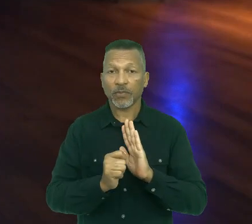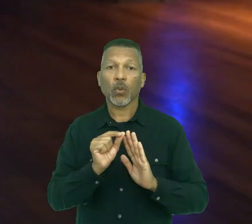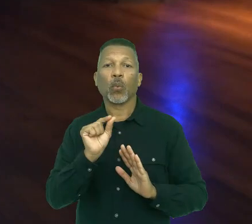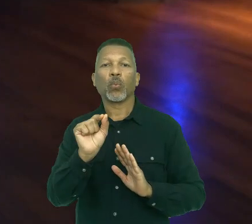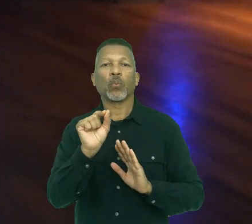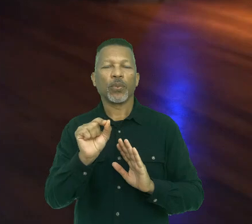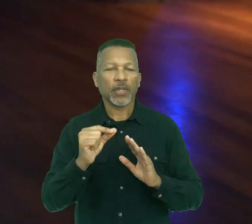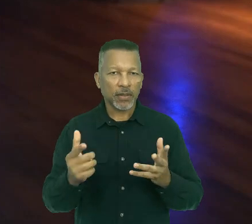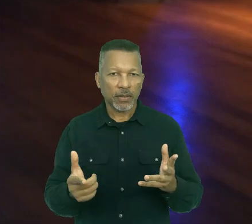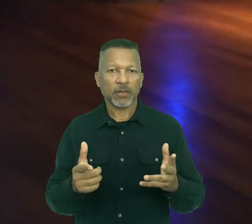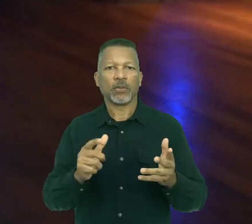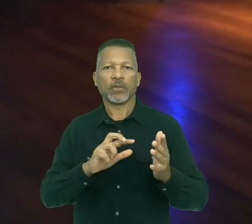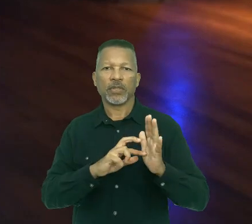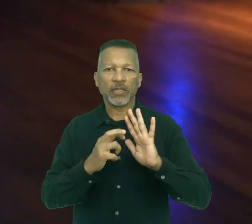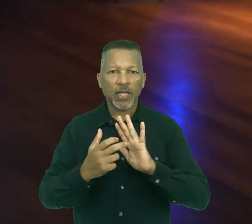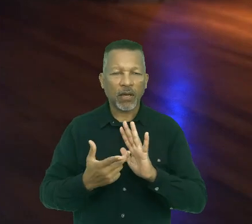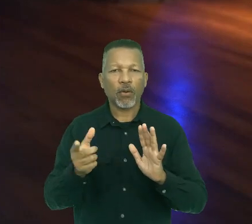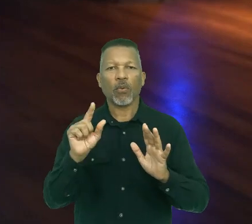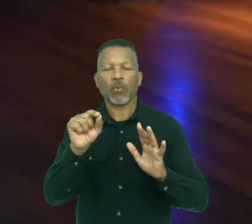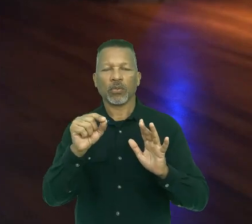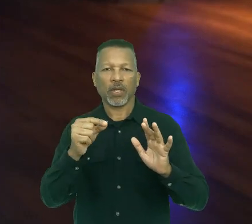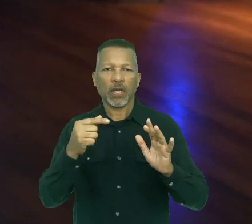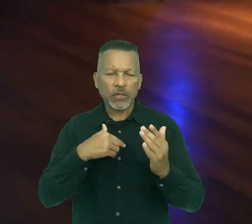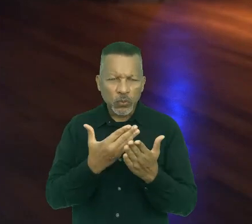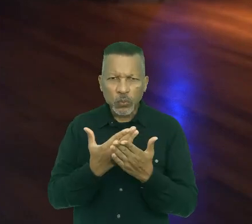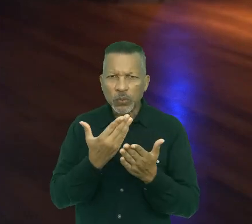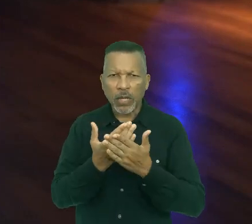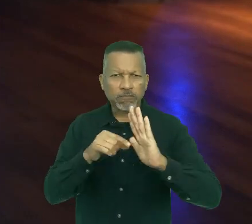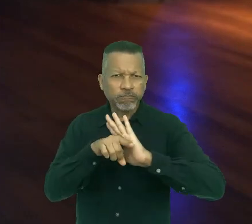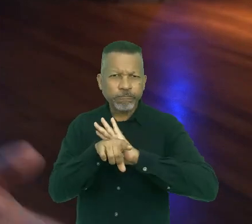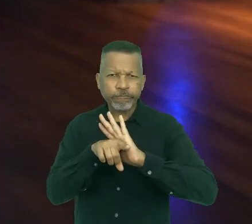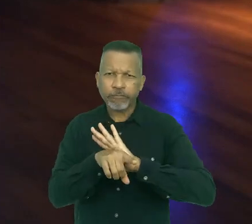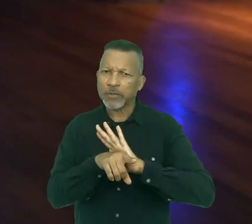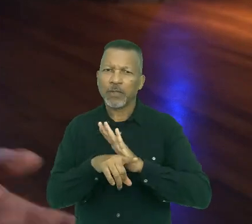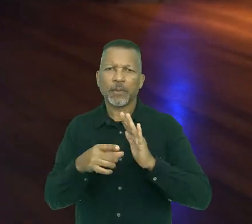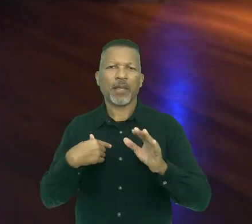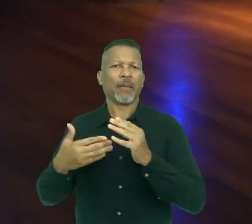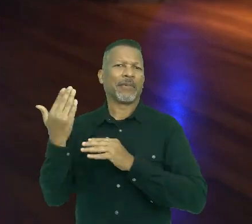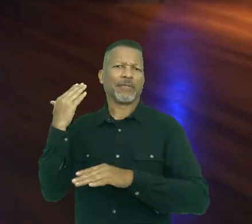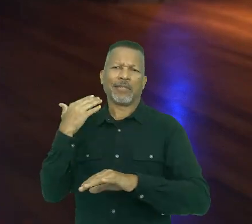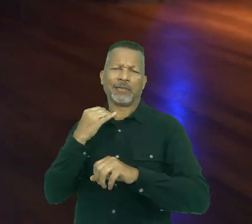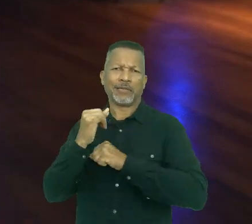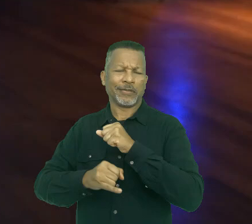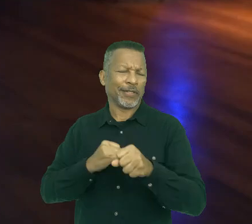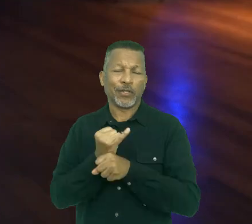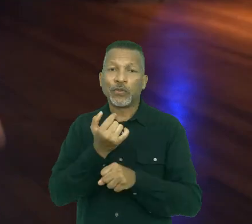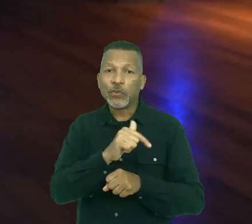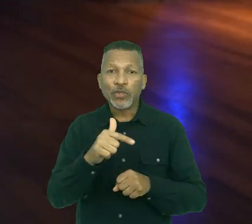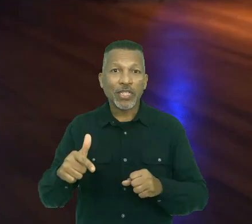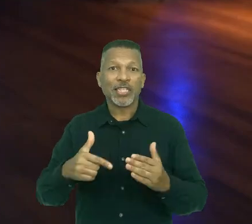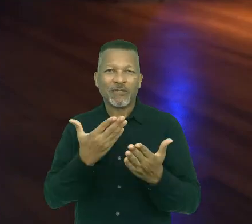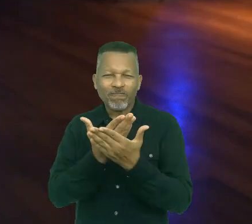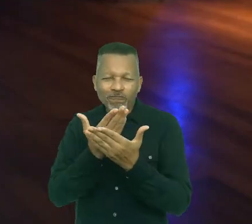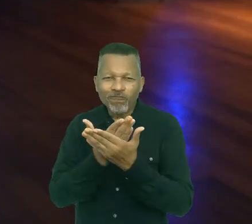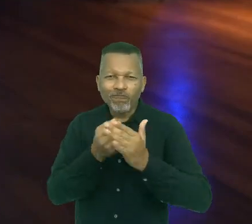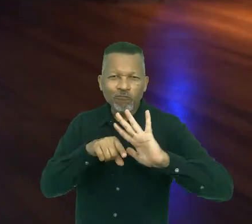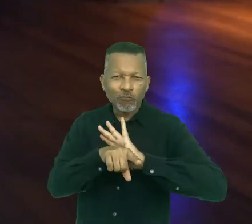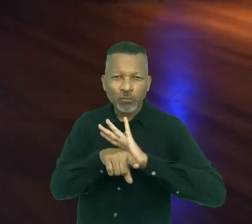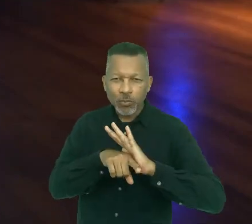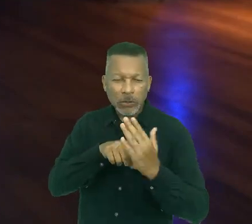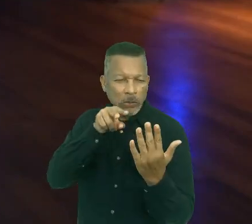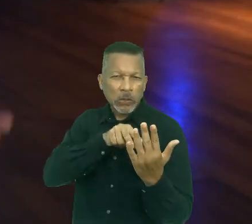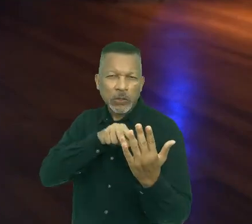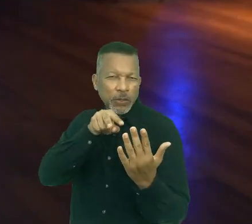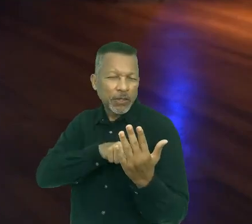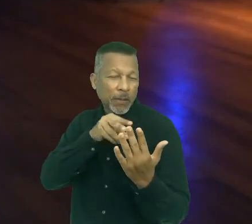é estudo de teatro tem que estudar, na época não tinha internet, a gente não tinha, né, teatro tem que estudar, e eu li muito